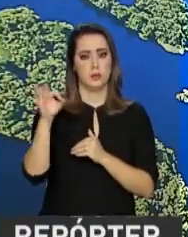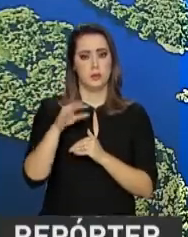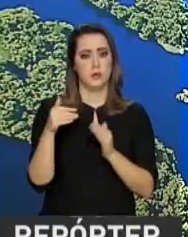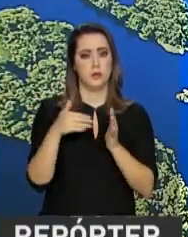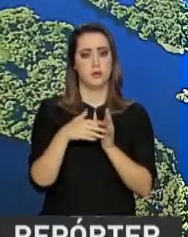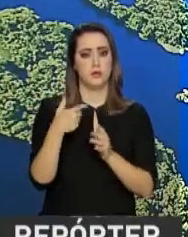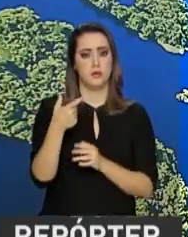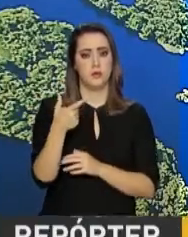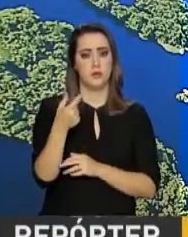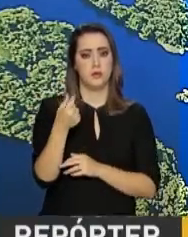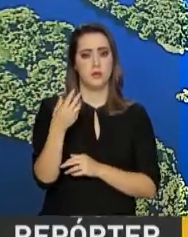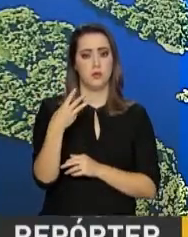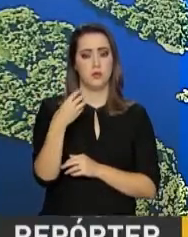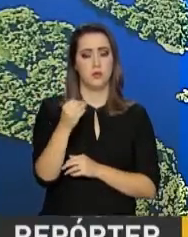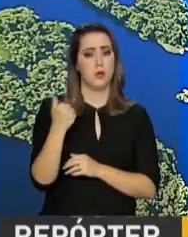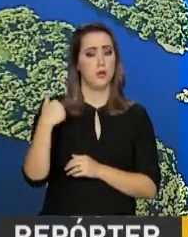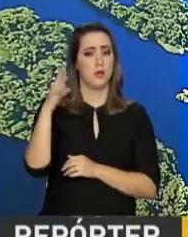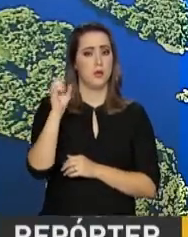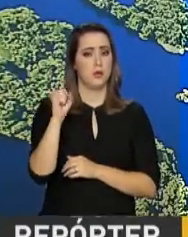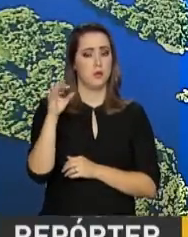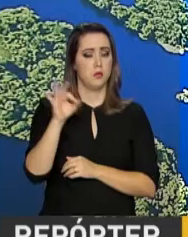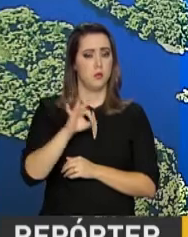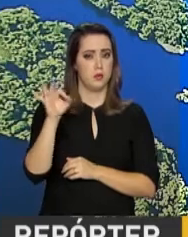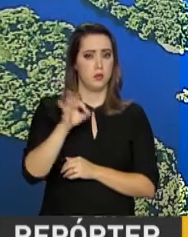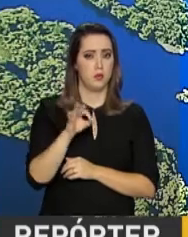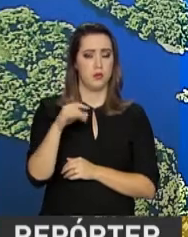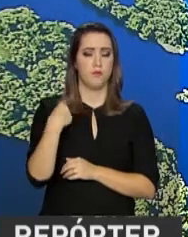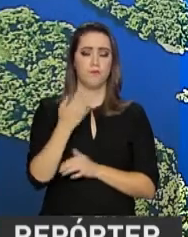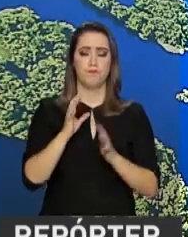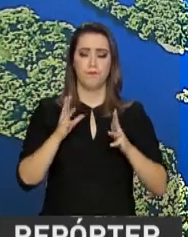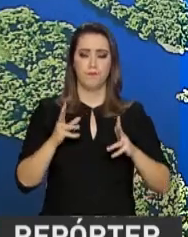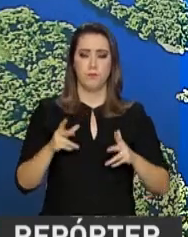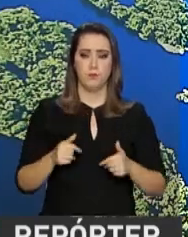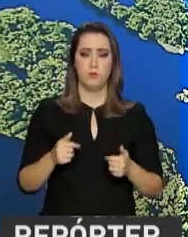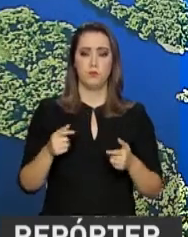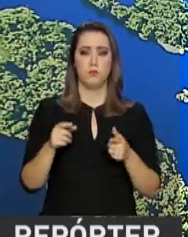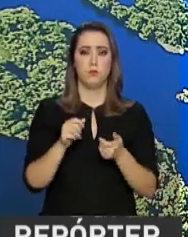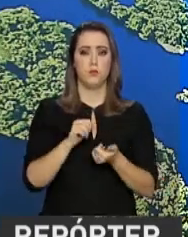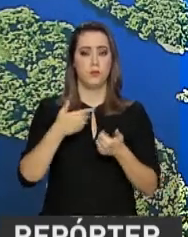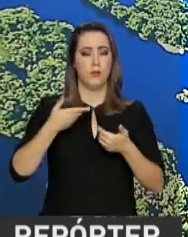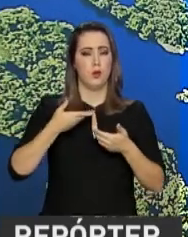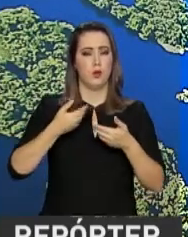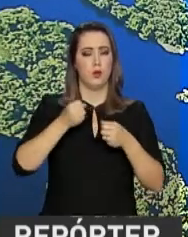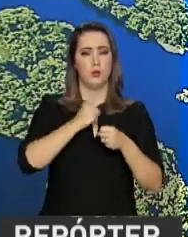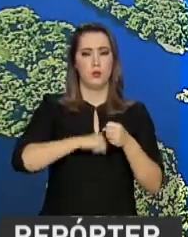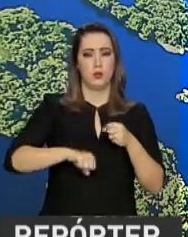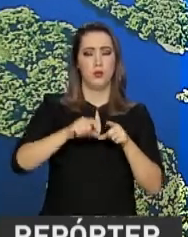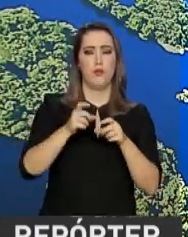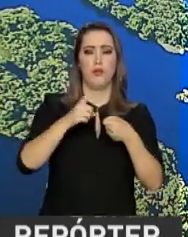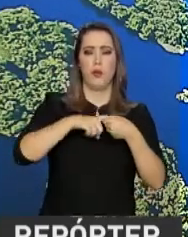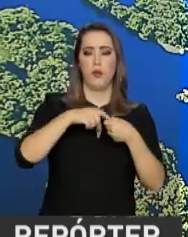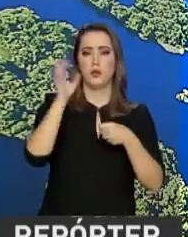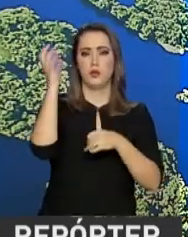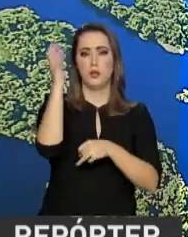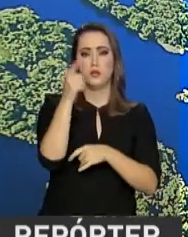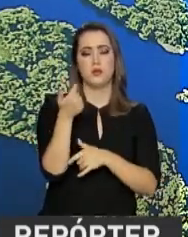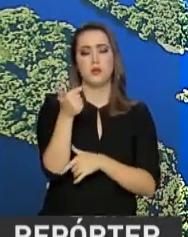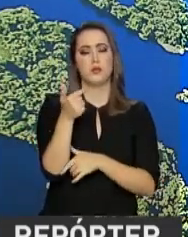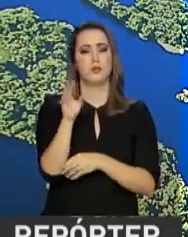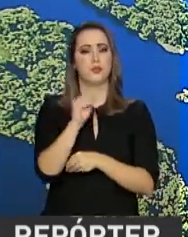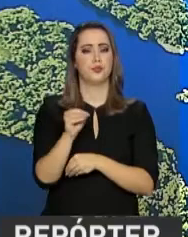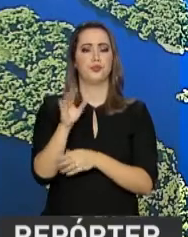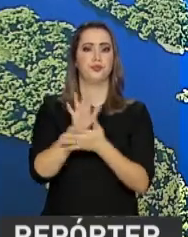ao mesmo tempo mais de 80% do esgoto produzido por pessoas no mundo volta à natureza sem nenhum tratamento